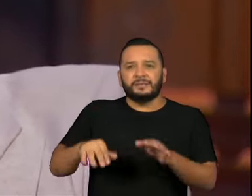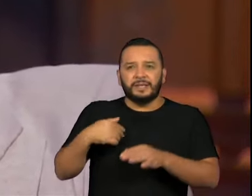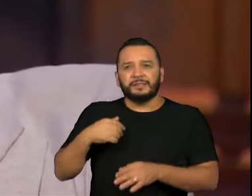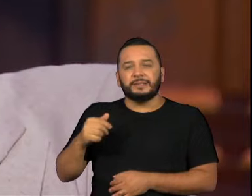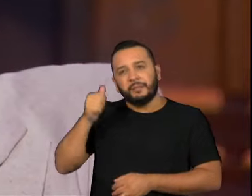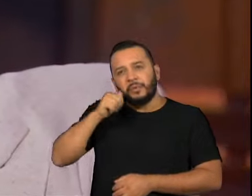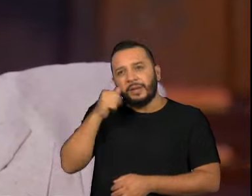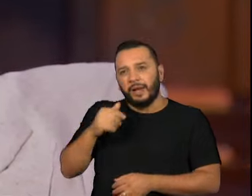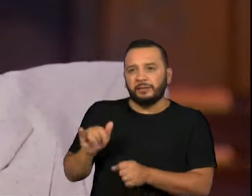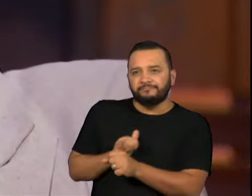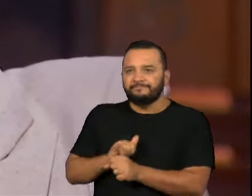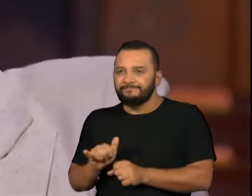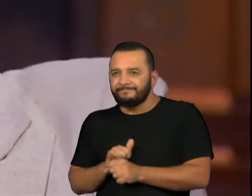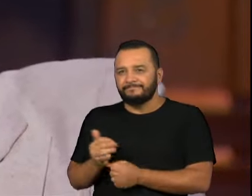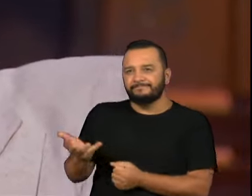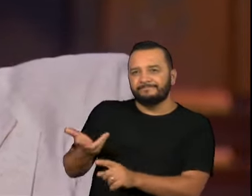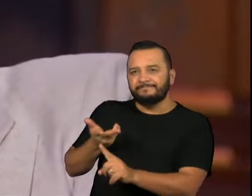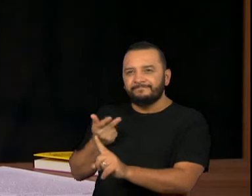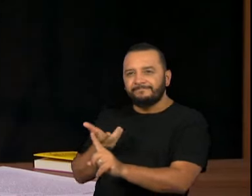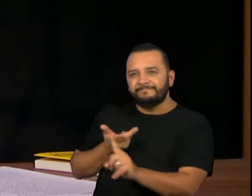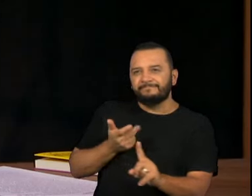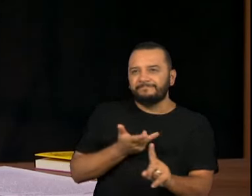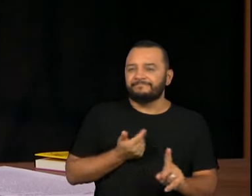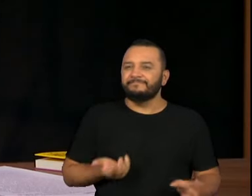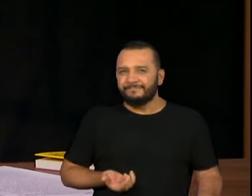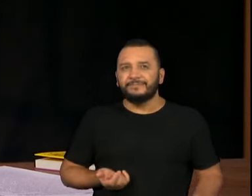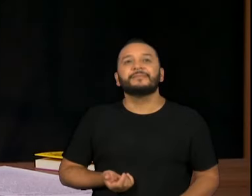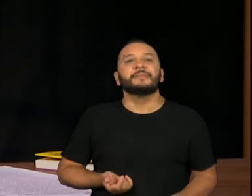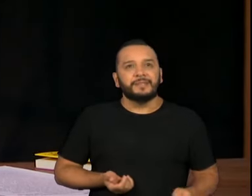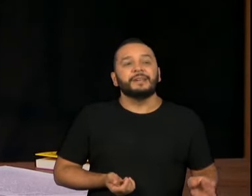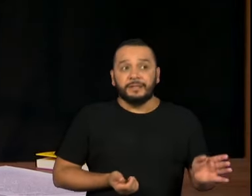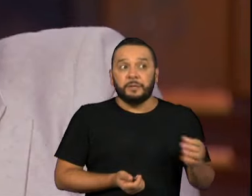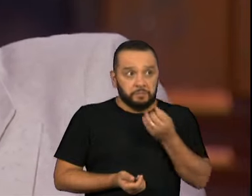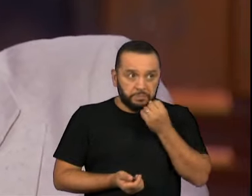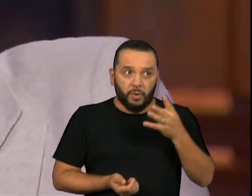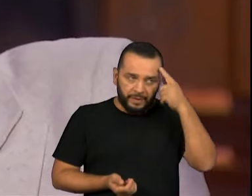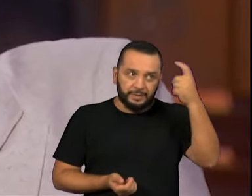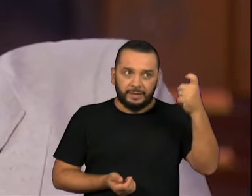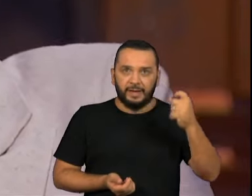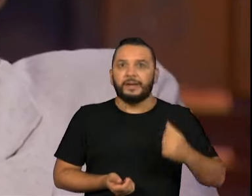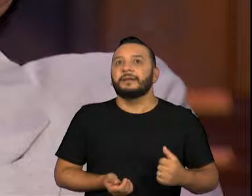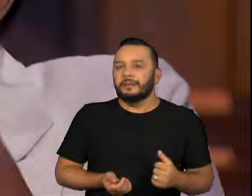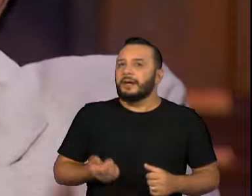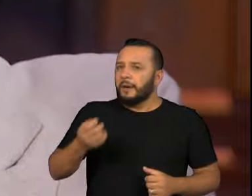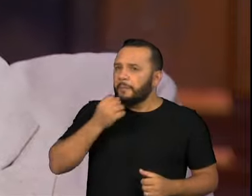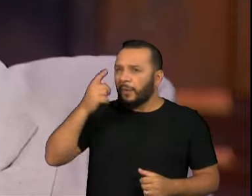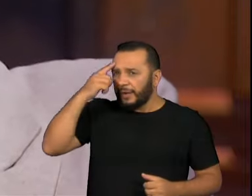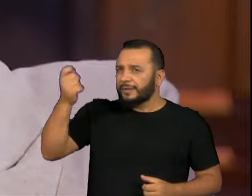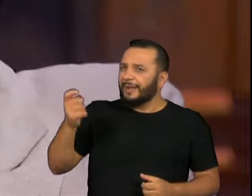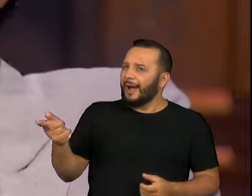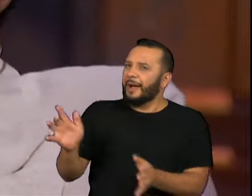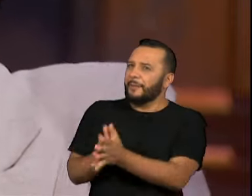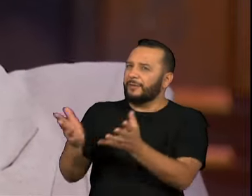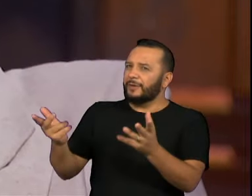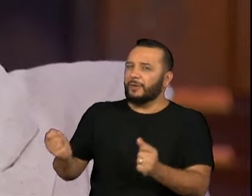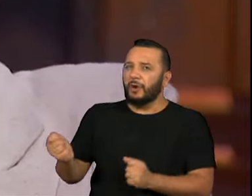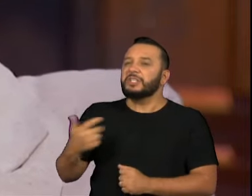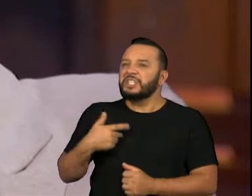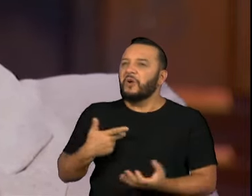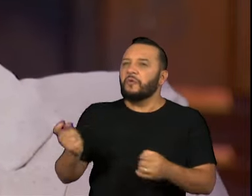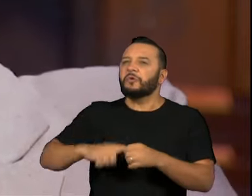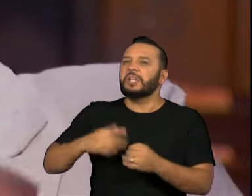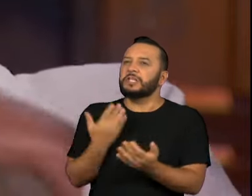entendem também essa questão e as diferenças foi injustamente maravilhoso fazendo agora